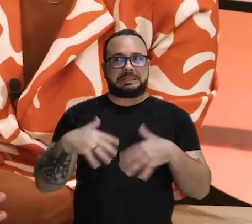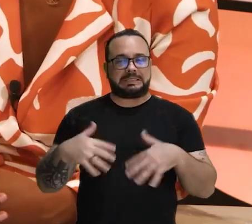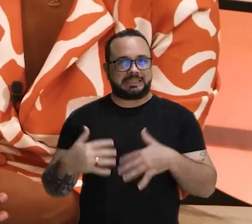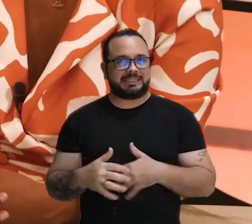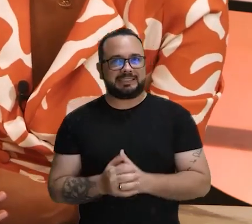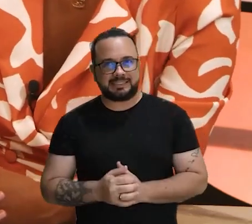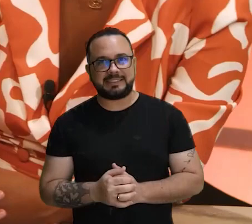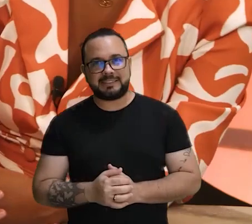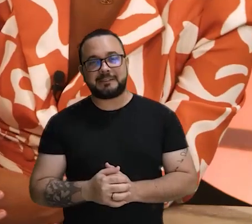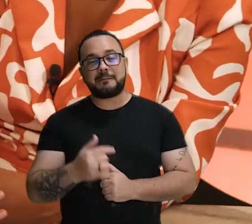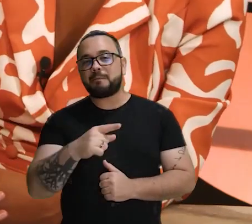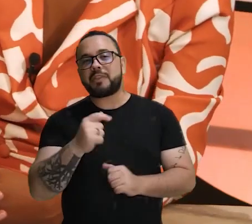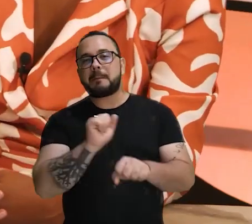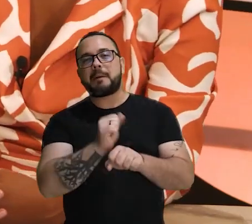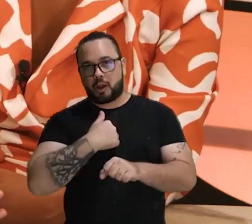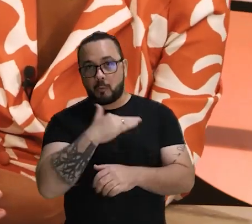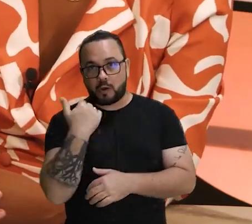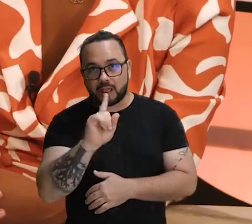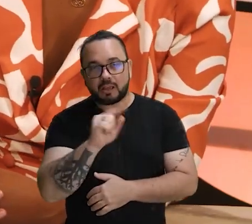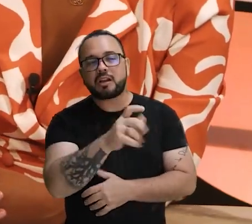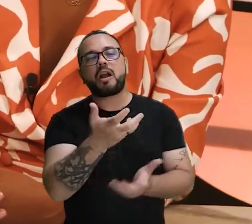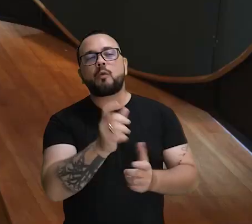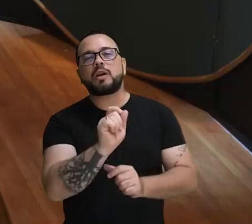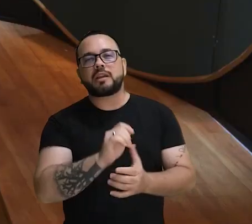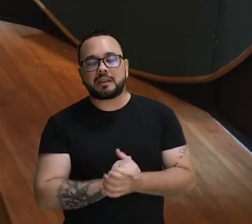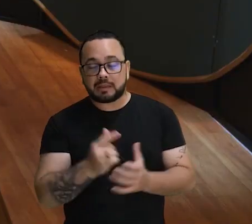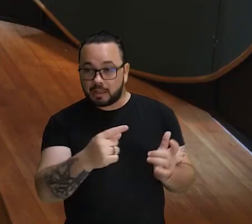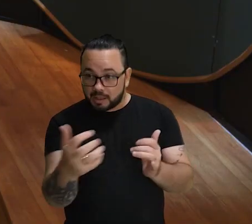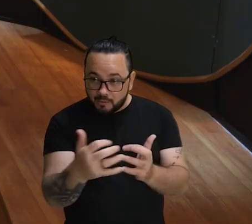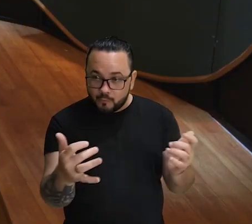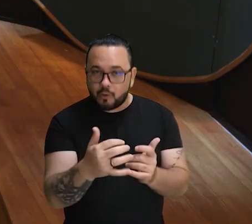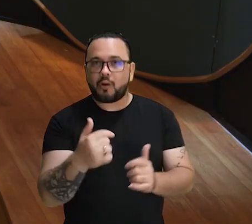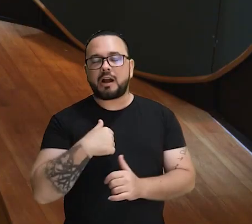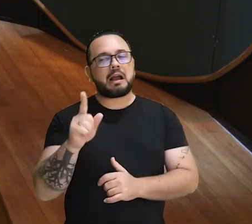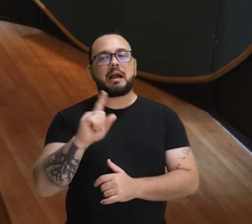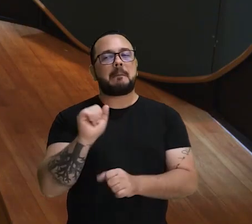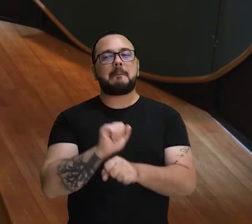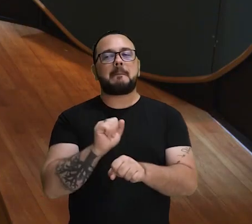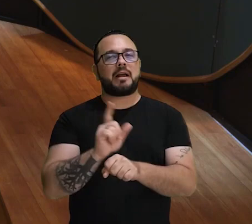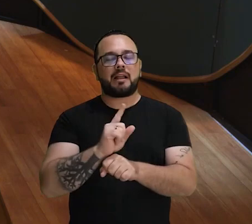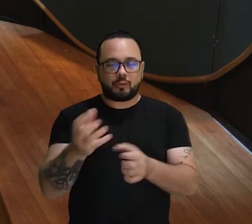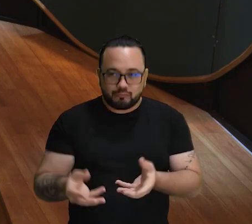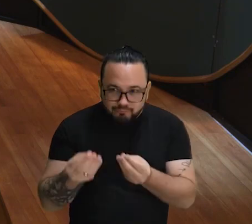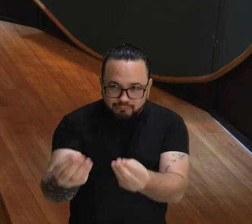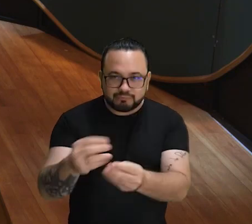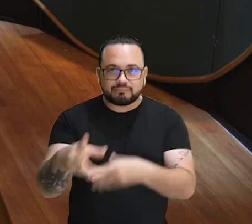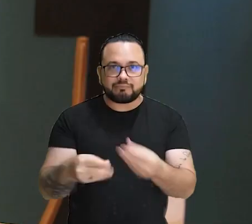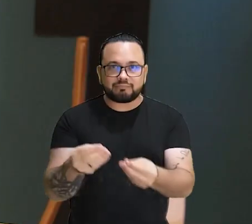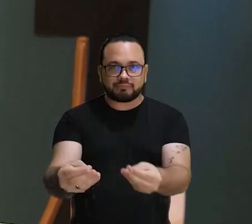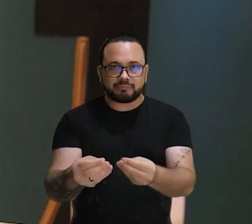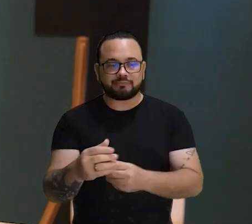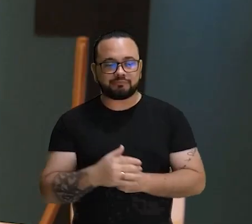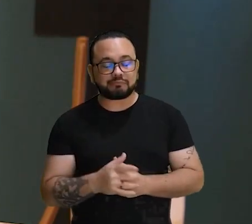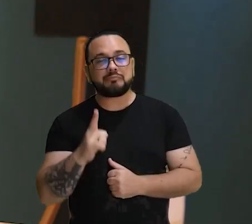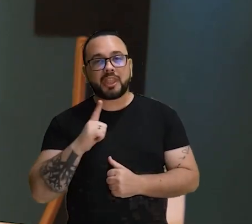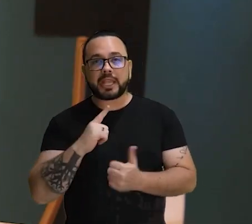horror. Não fica esperando a minha morte, não. O que, que você quer? Eu falei, a sanfona. Ela, então, não fica esperando eu morrer, não. Toma. Aí me deu a sanfona.